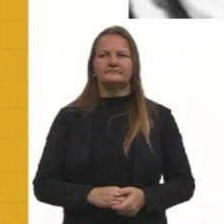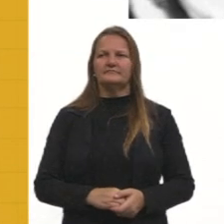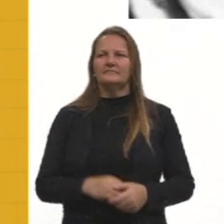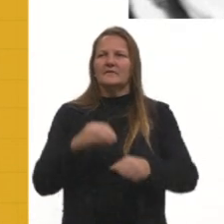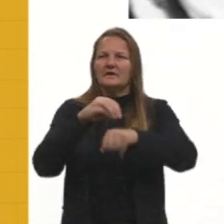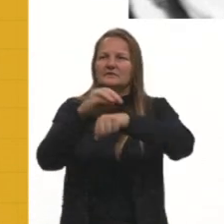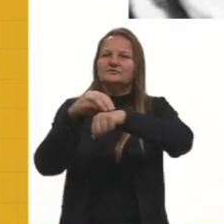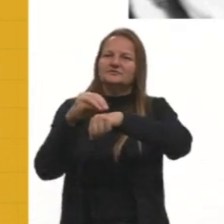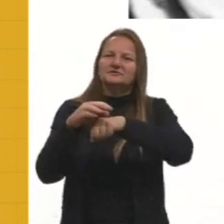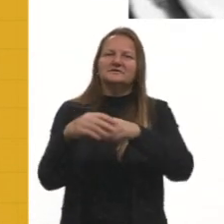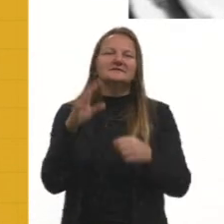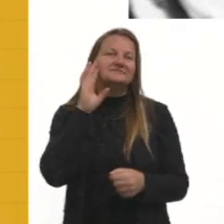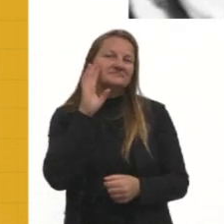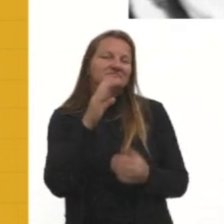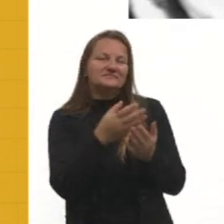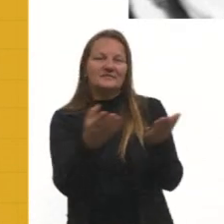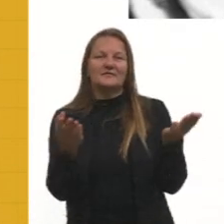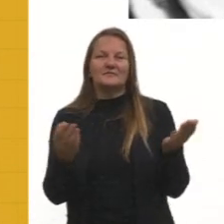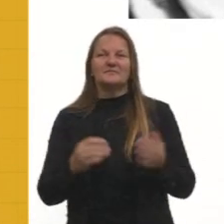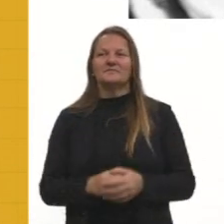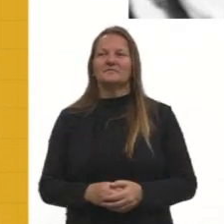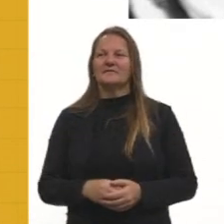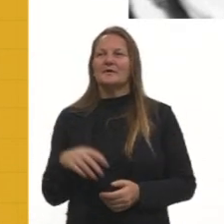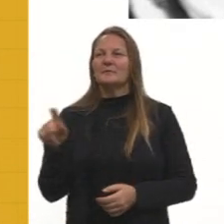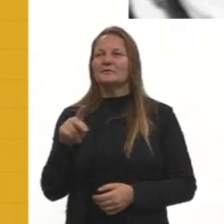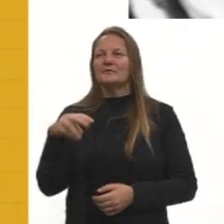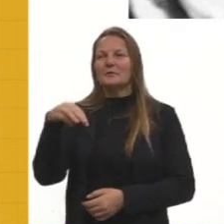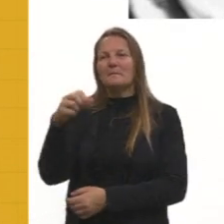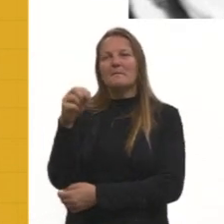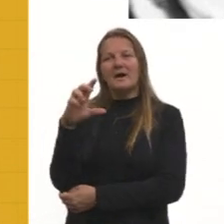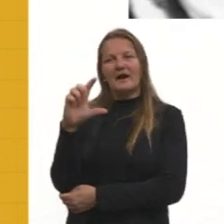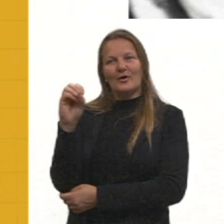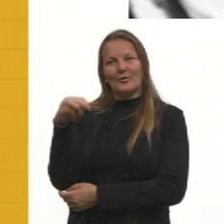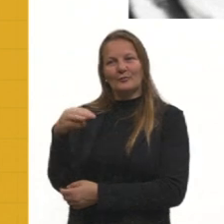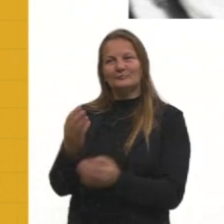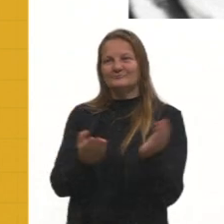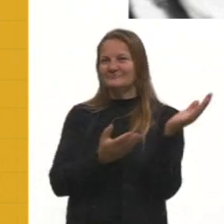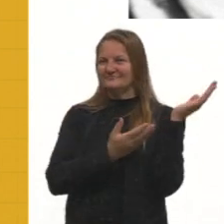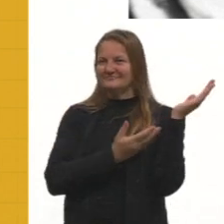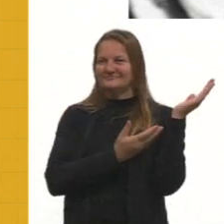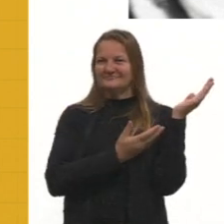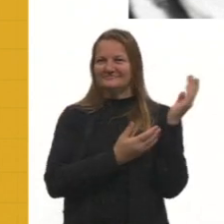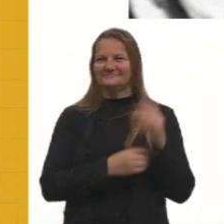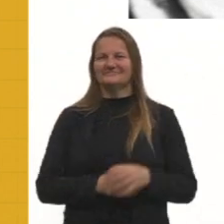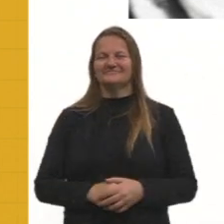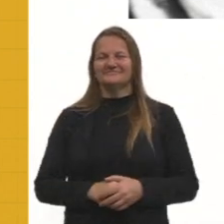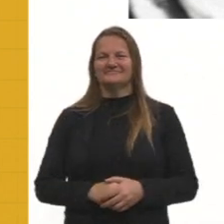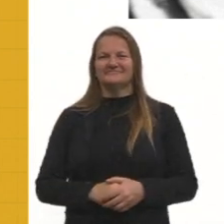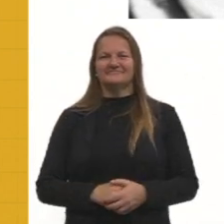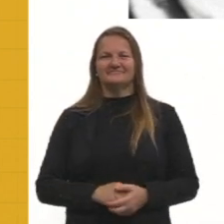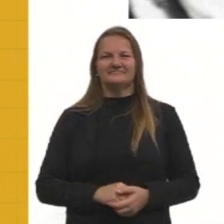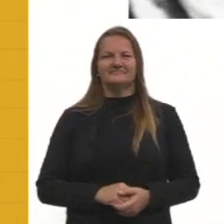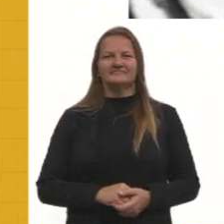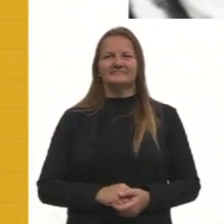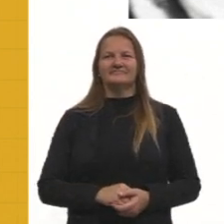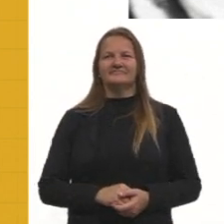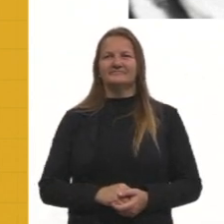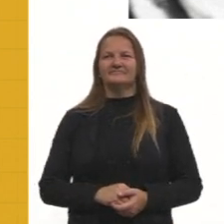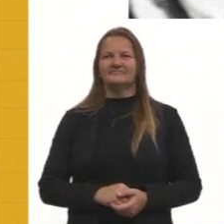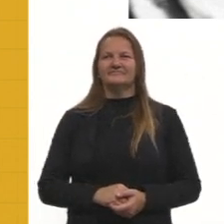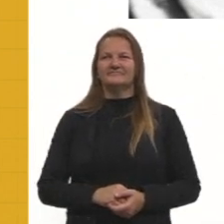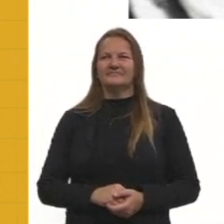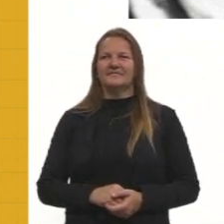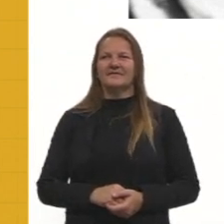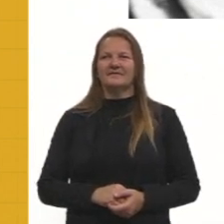algumas dicas bacanas para vocês agora eu vou deixar o prof Marlon dizer algumas frases aí bacanas Então pessoal aqui